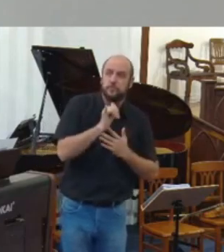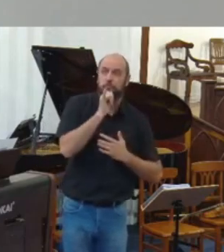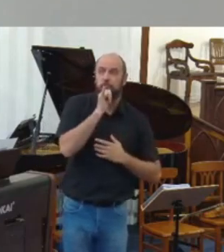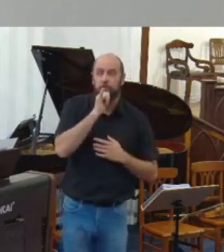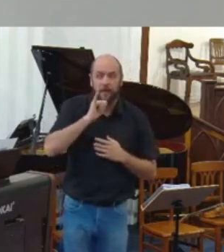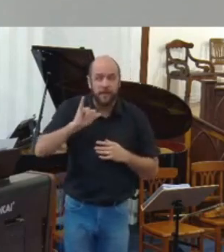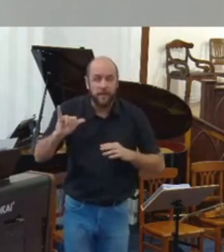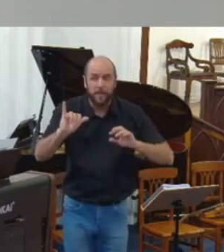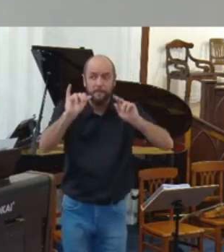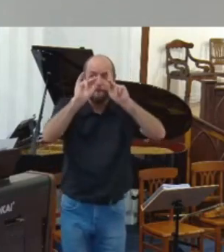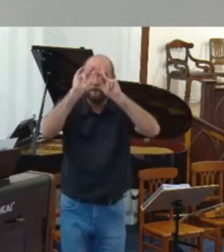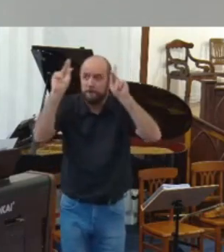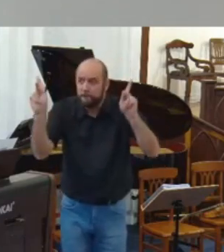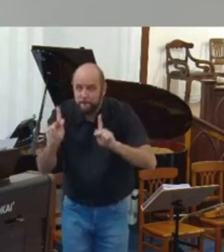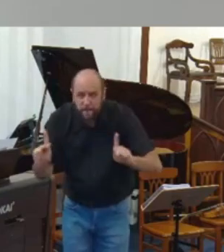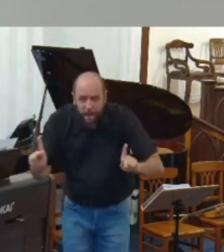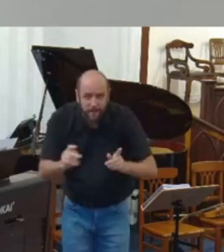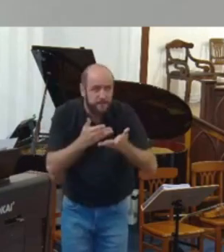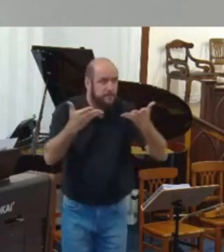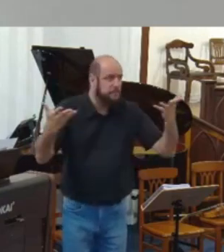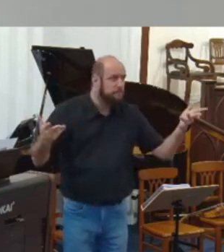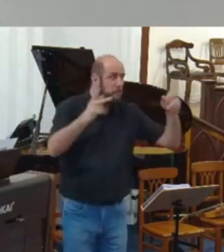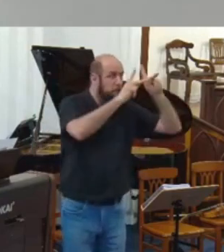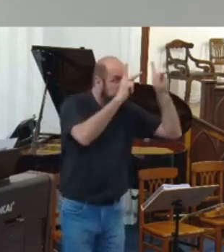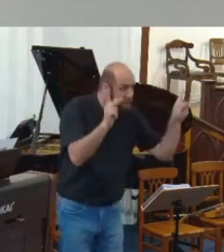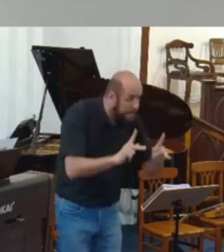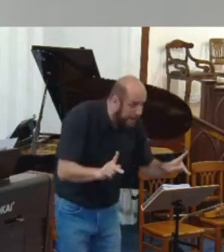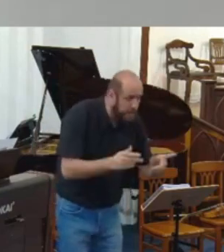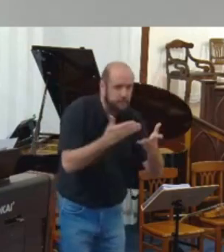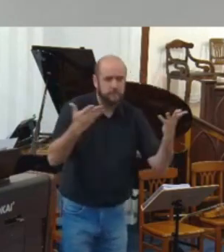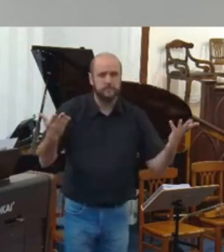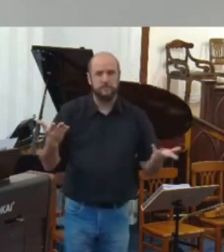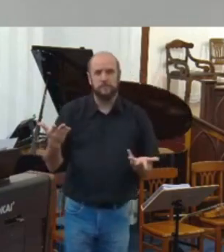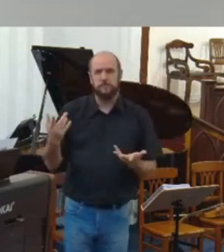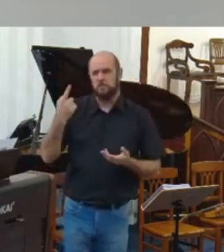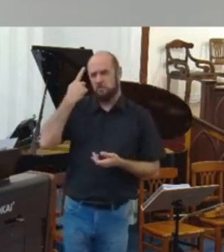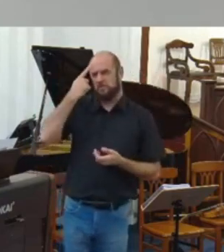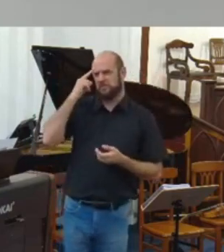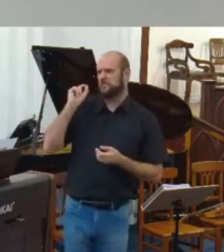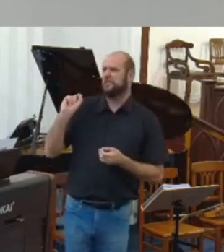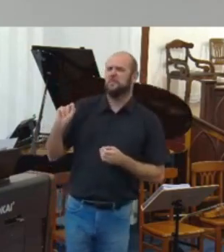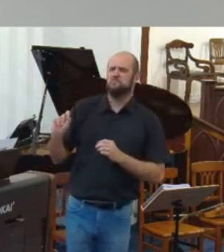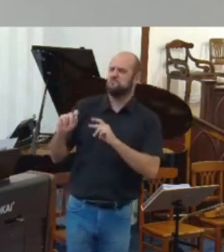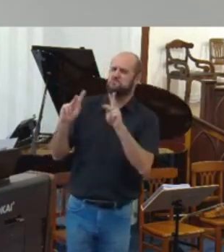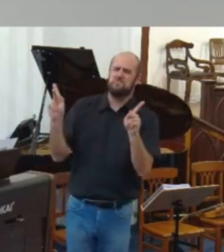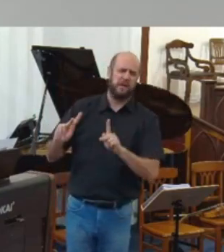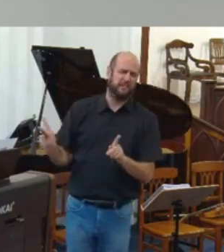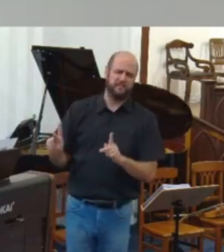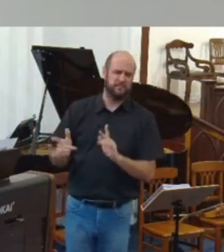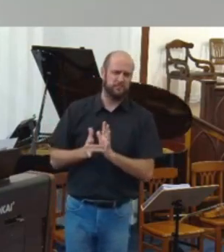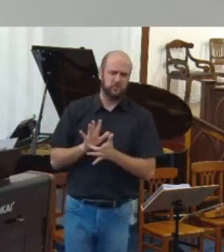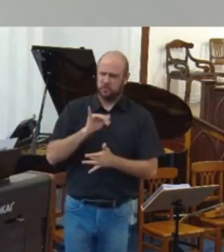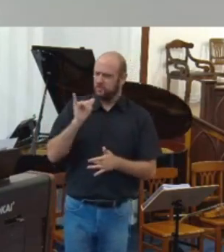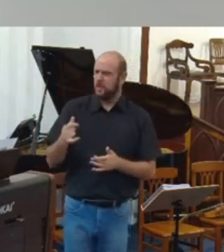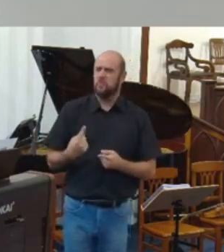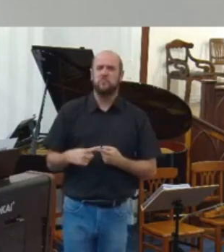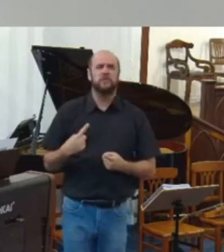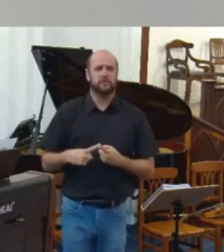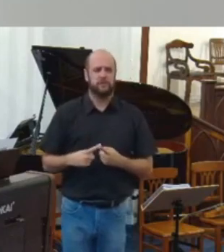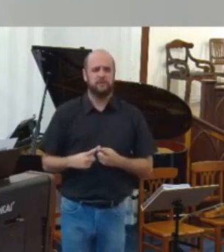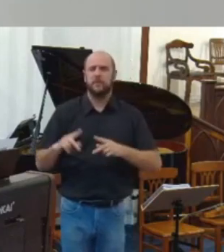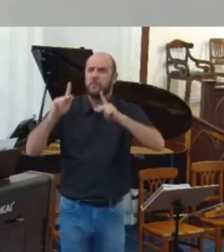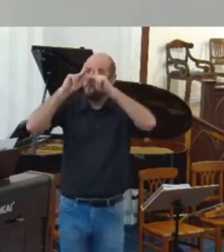propondo paz. O que será que Jesus quer dizer quando ele diz que a paz esteja